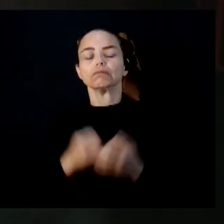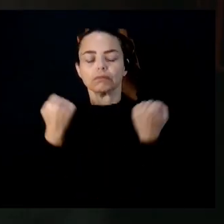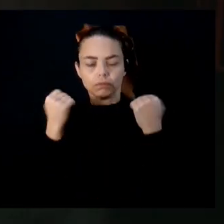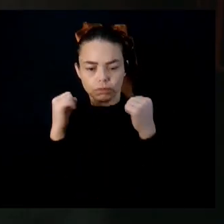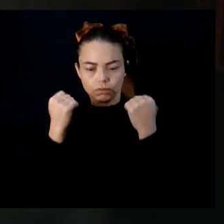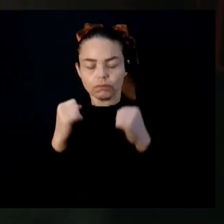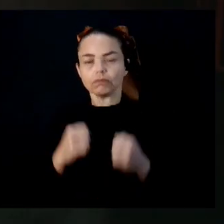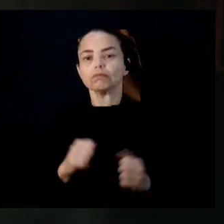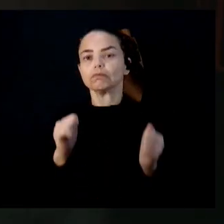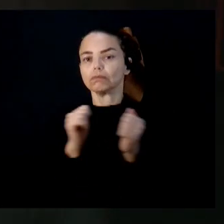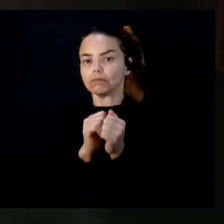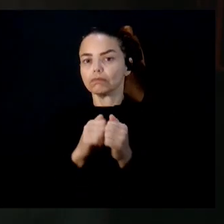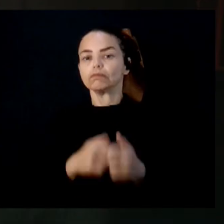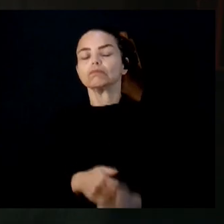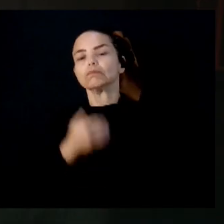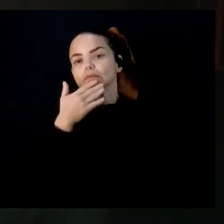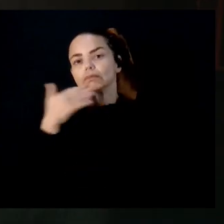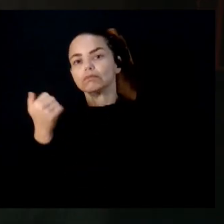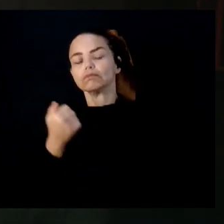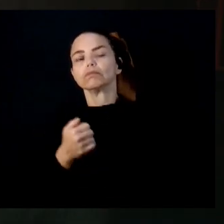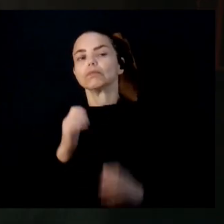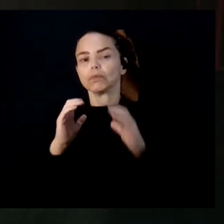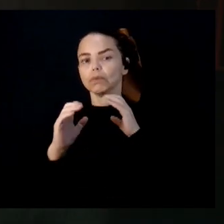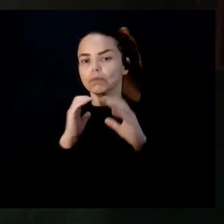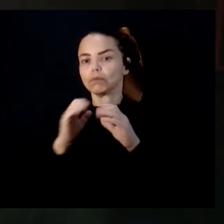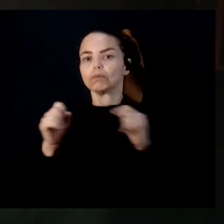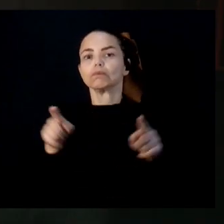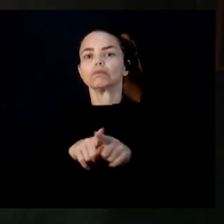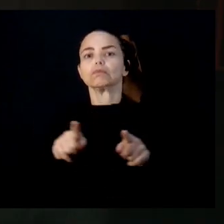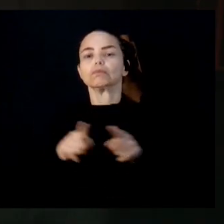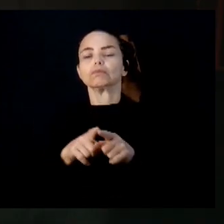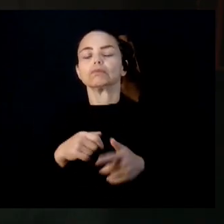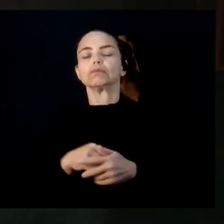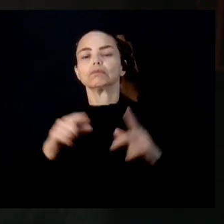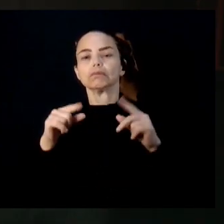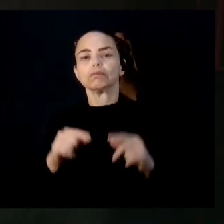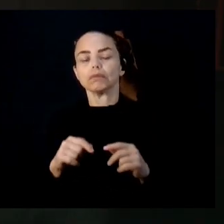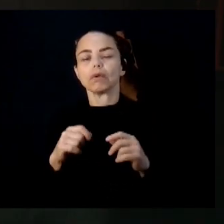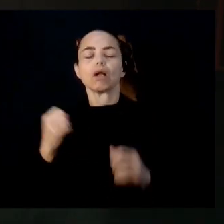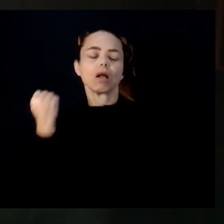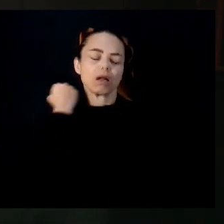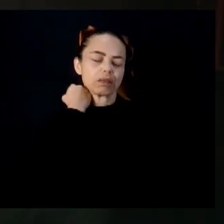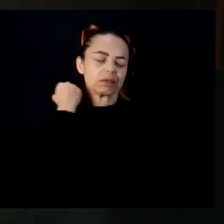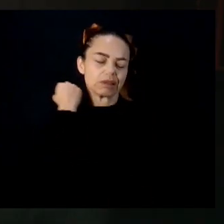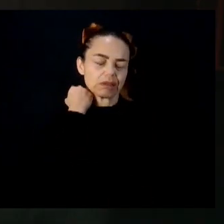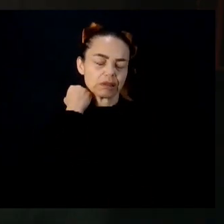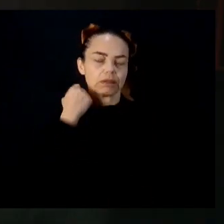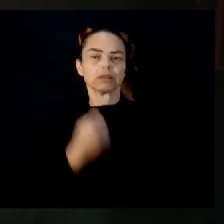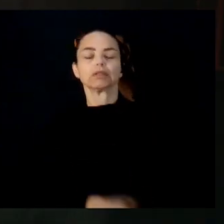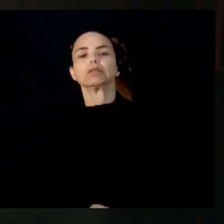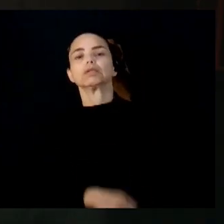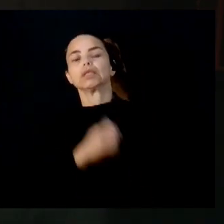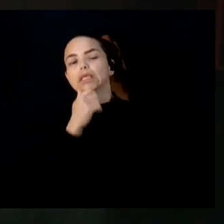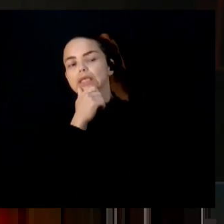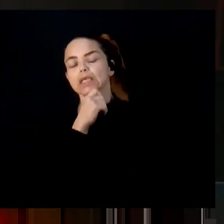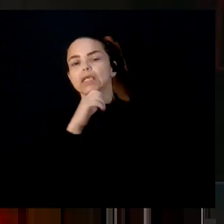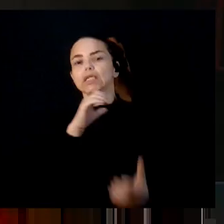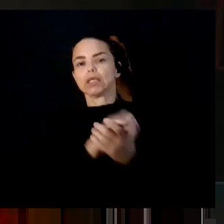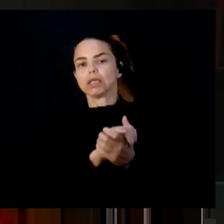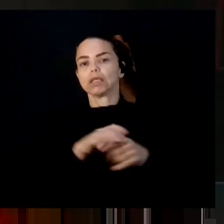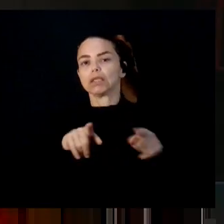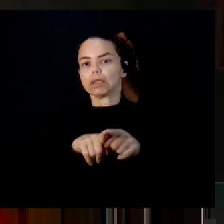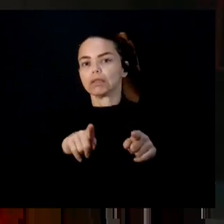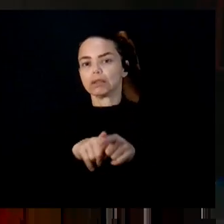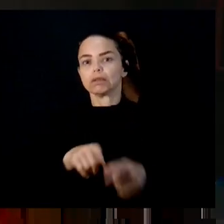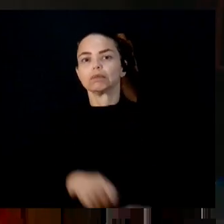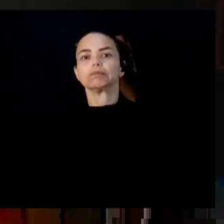conjunta melhora a comunicação e também gera menor estresse conjugal. Então, quer dizer, também pode ser algo